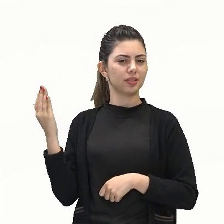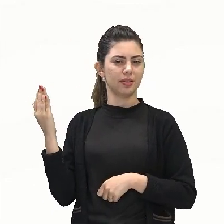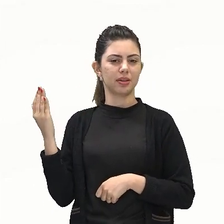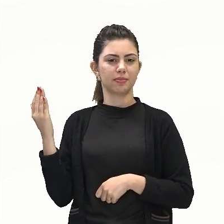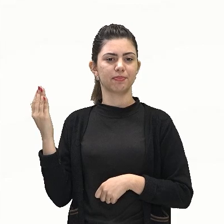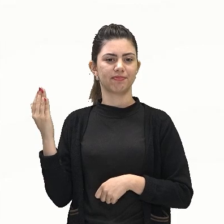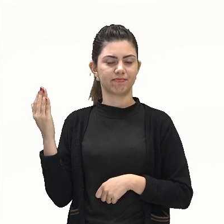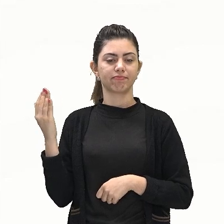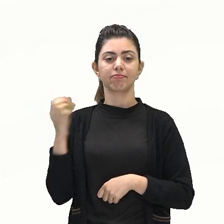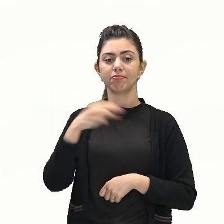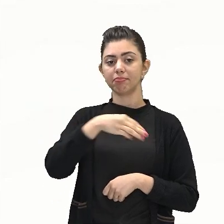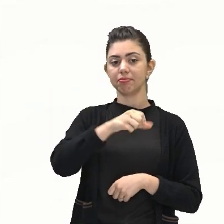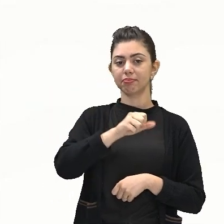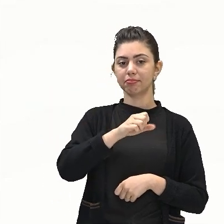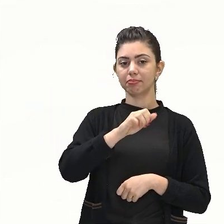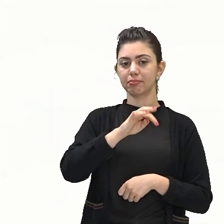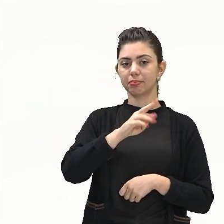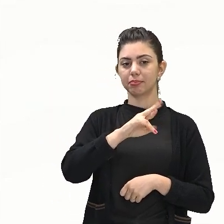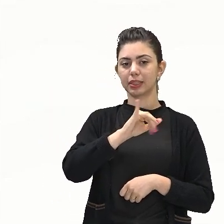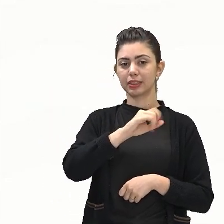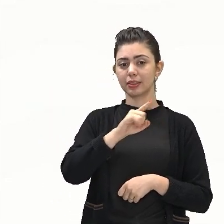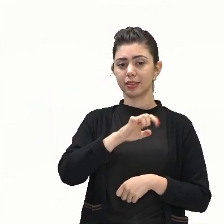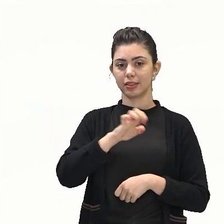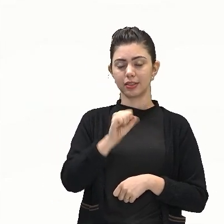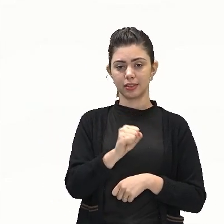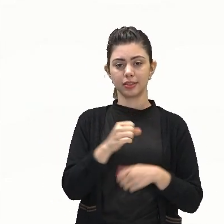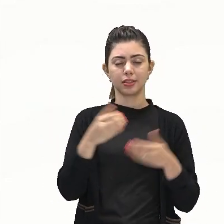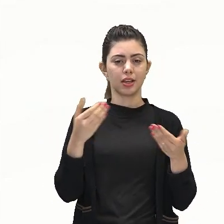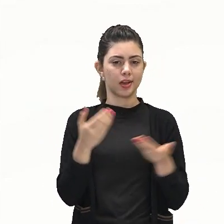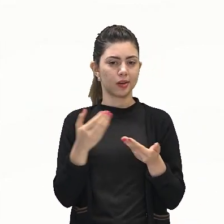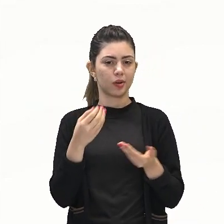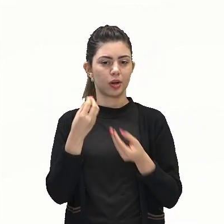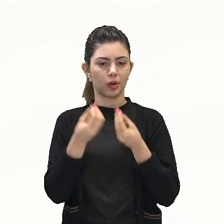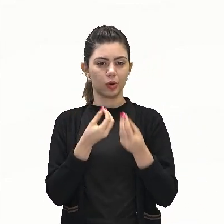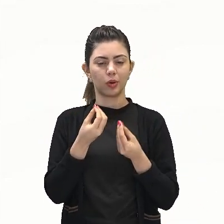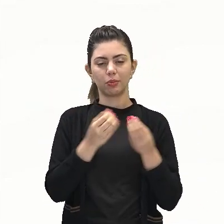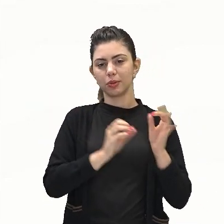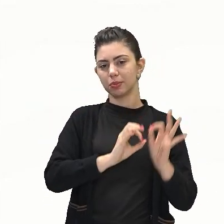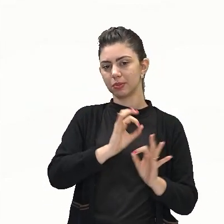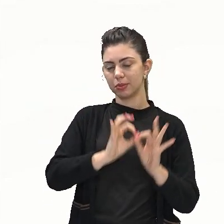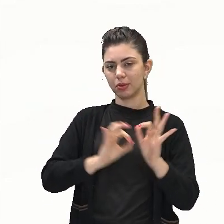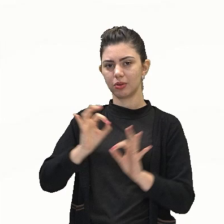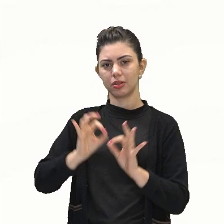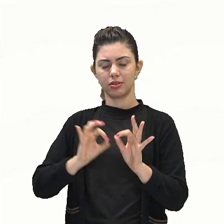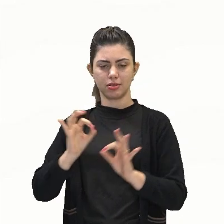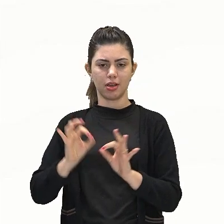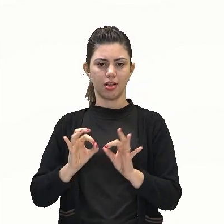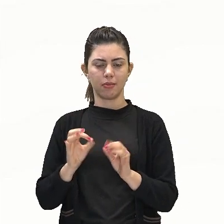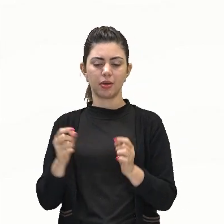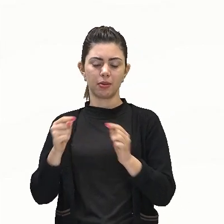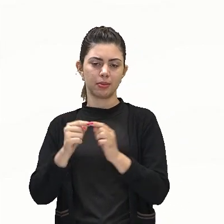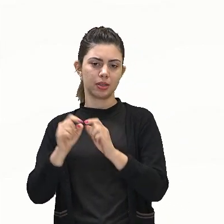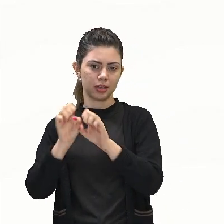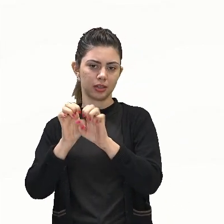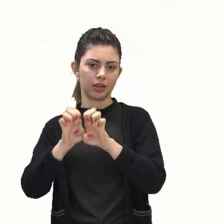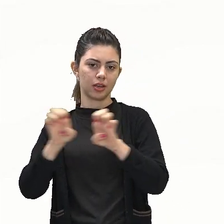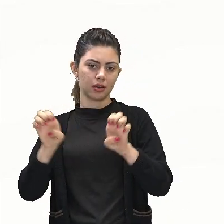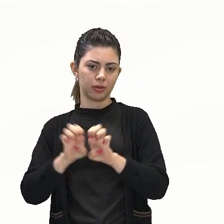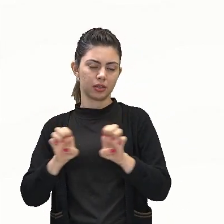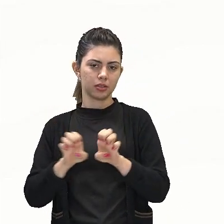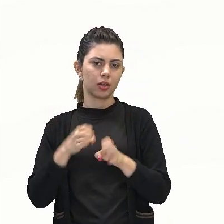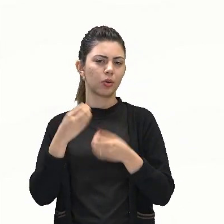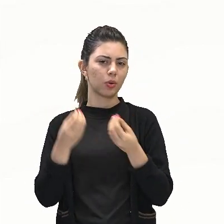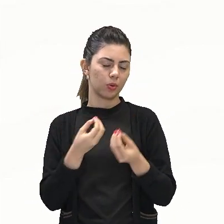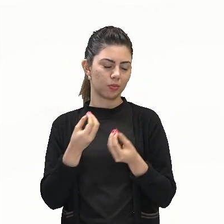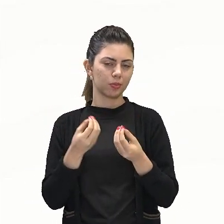matrizes. Tá? Então, vamos organizar aqui os nossos sistemas lineares em forma de matrizes. Como assim? A gente vai separar o nosso